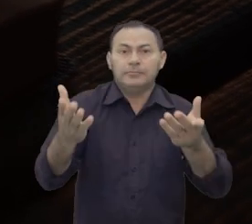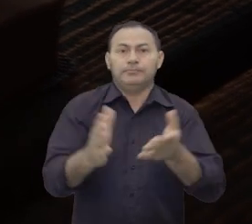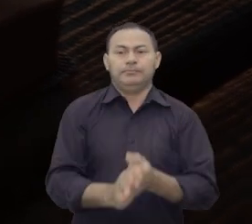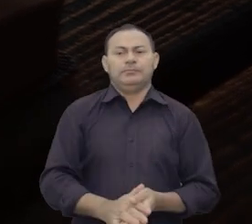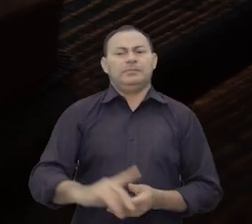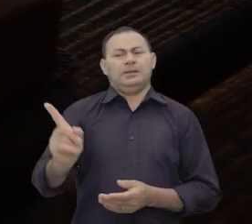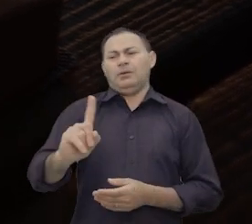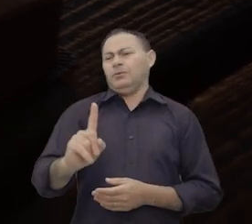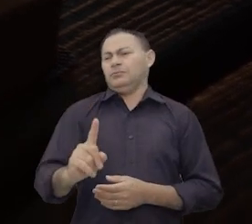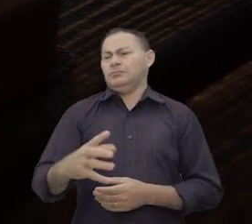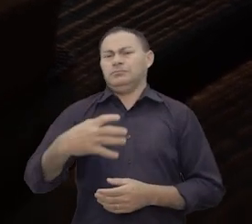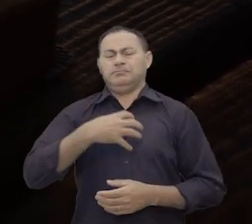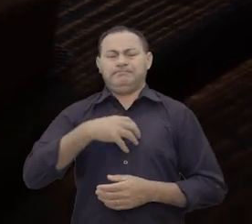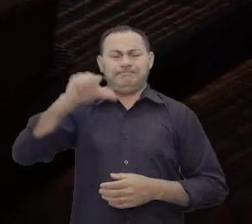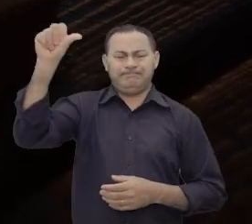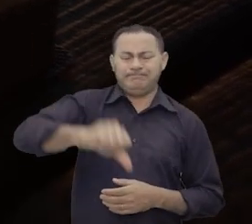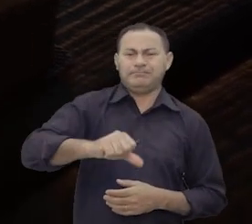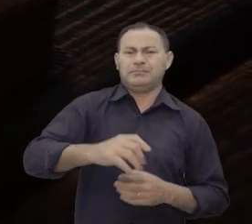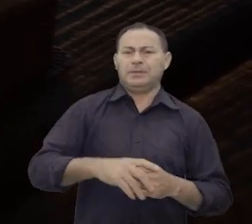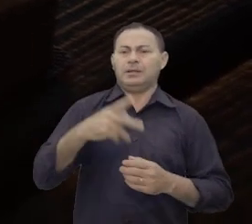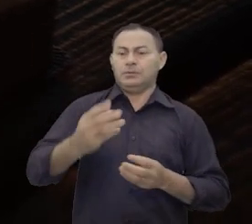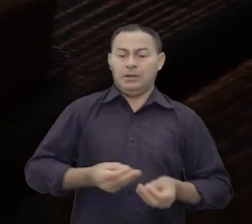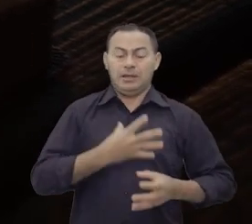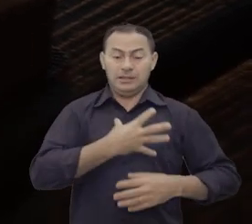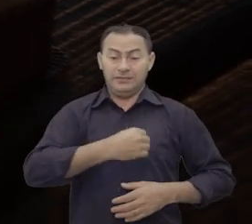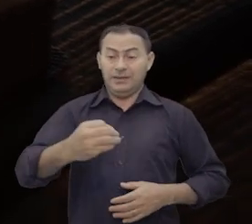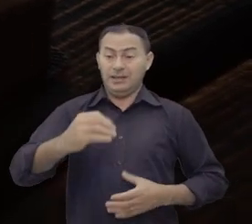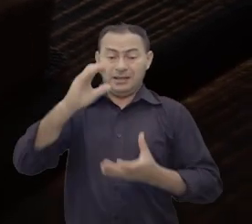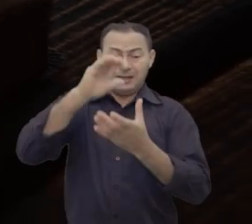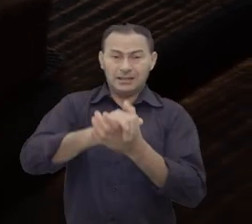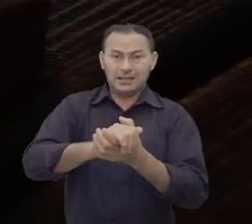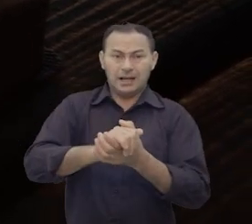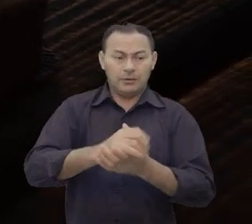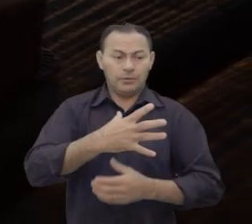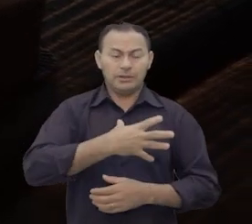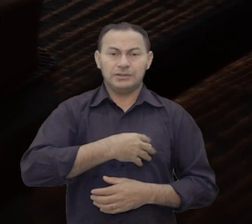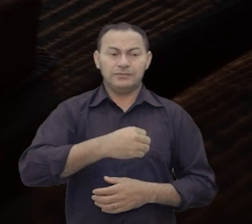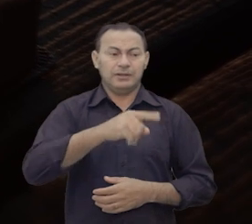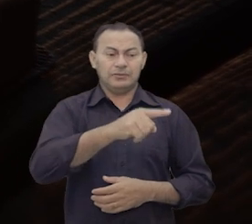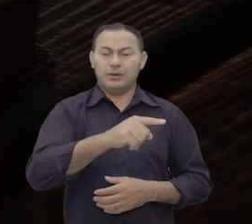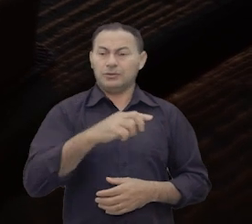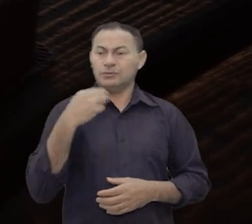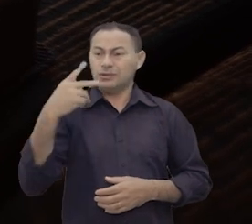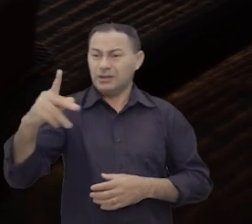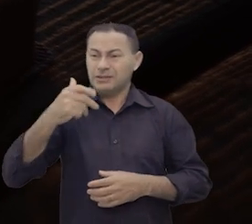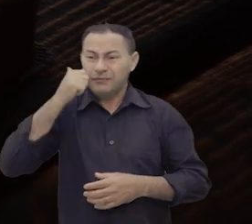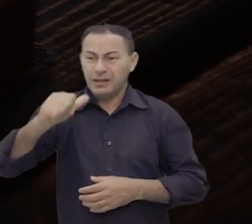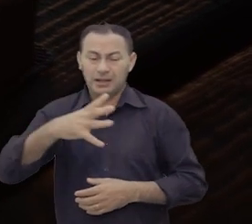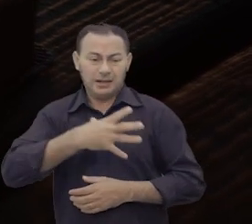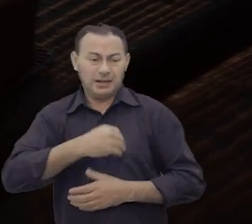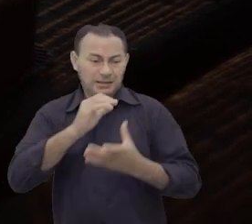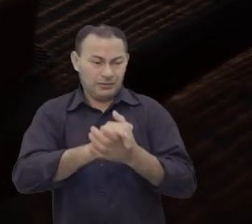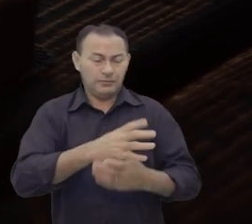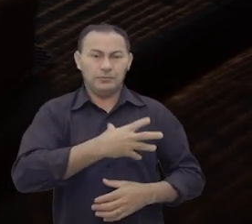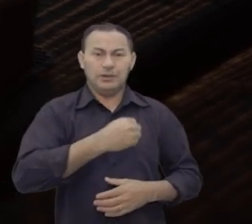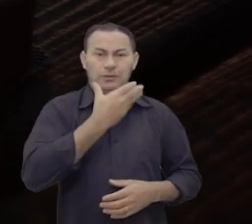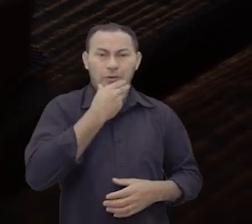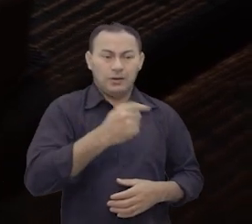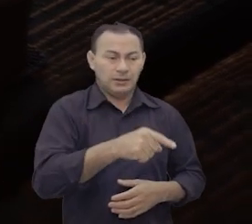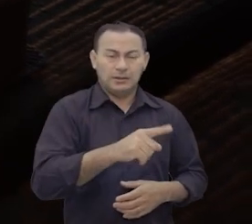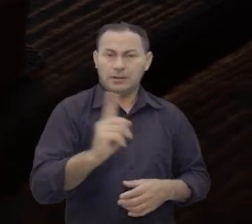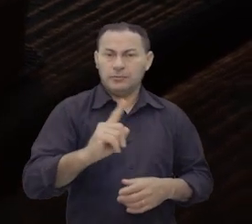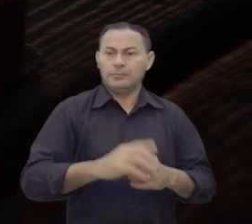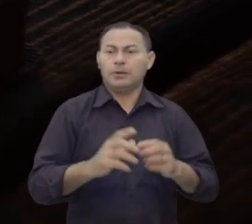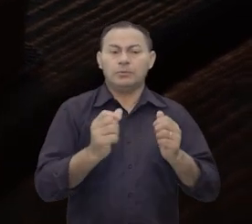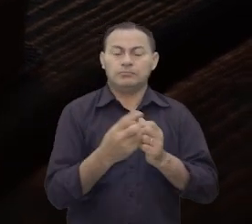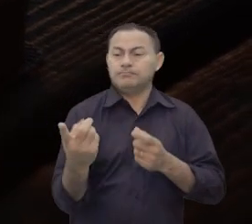disse: não consintam mais em dar suas filhas em casamento aos filhos deles, nem haja casamento das filhas deles